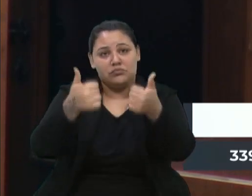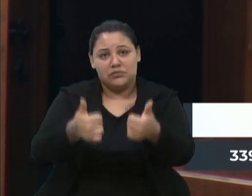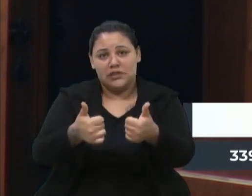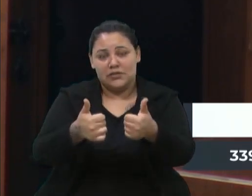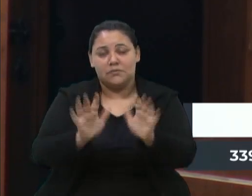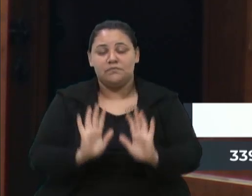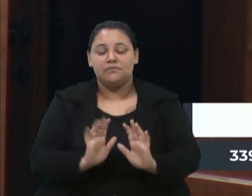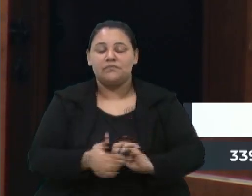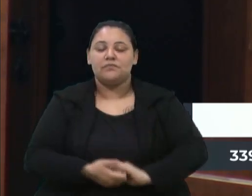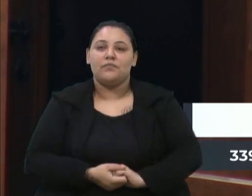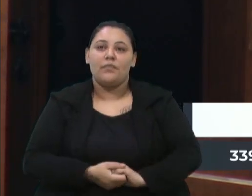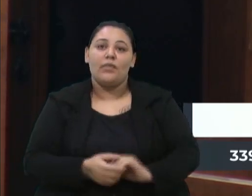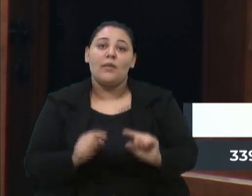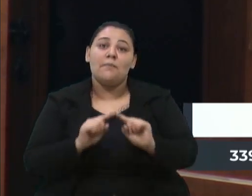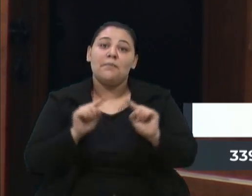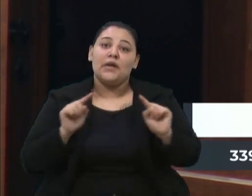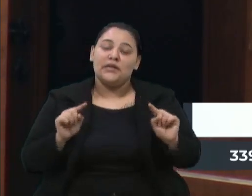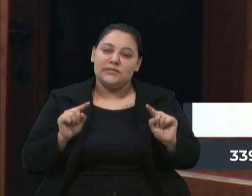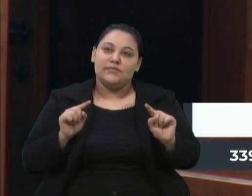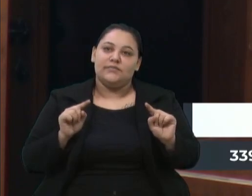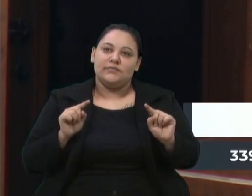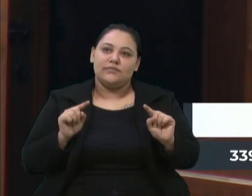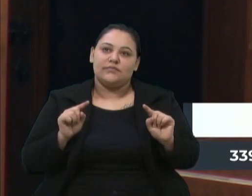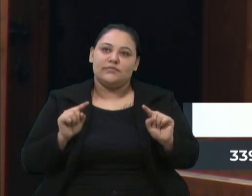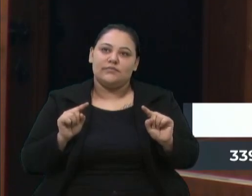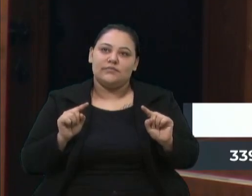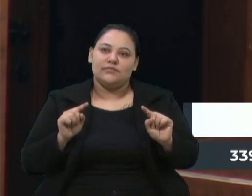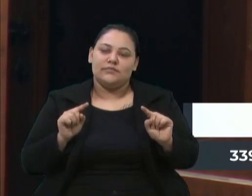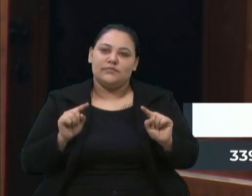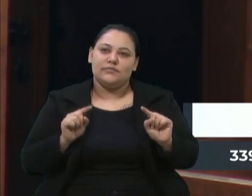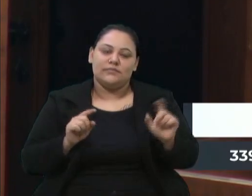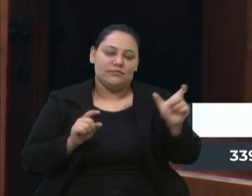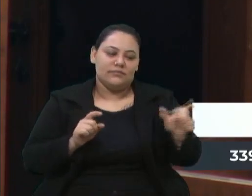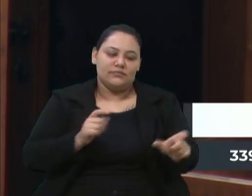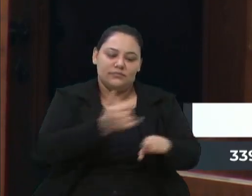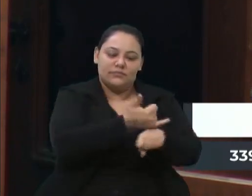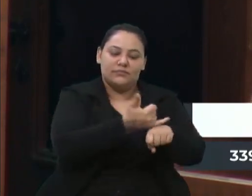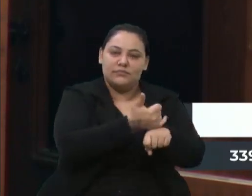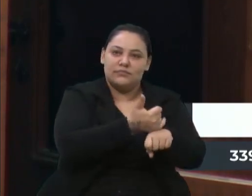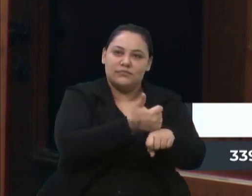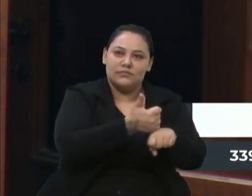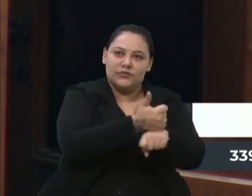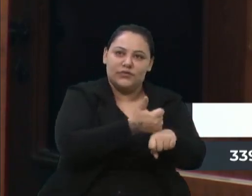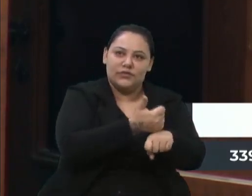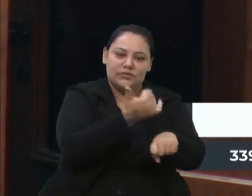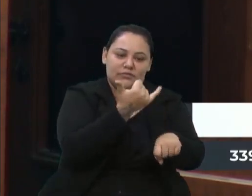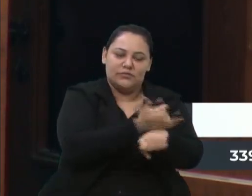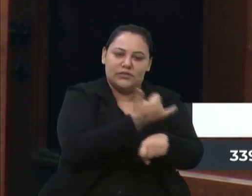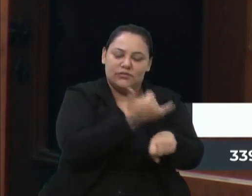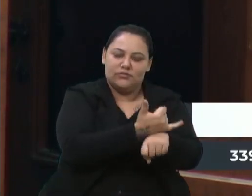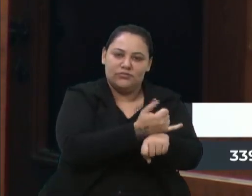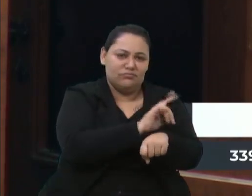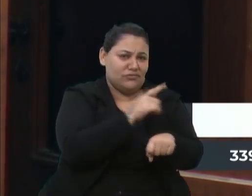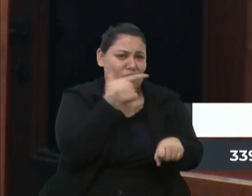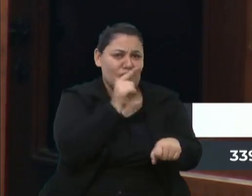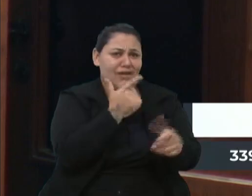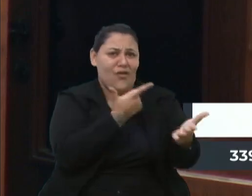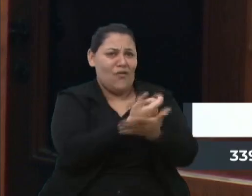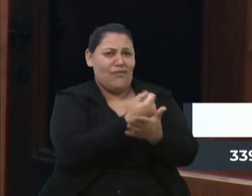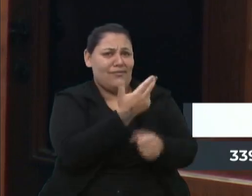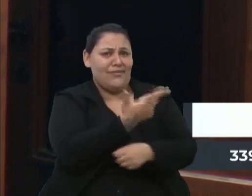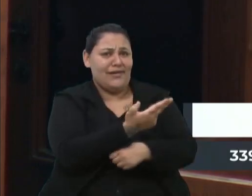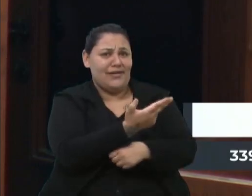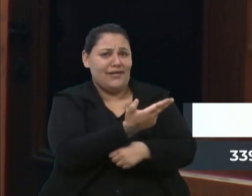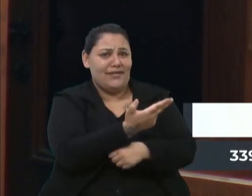que contraria mas um Metalúrgico de Caxias não consegue comprar uma arma não